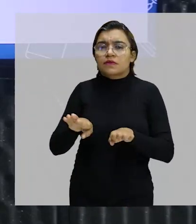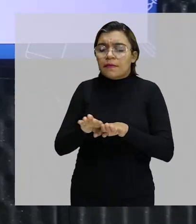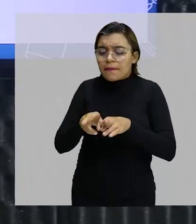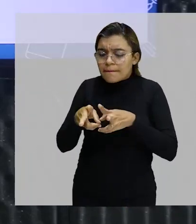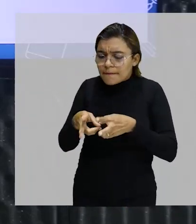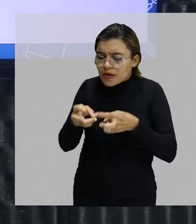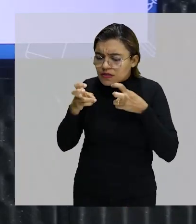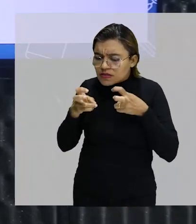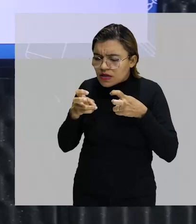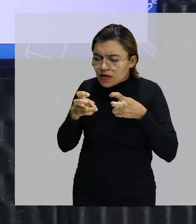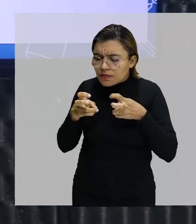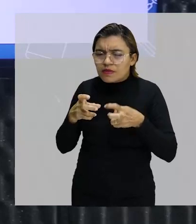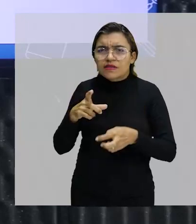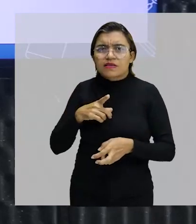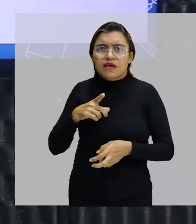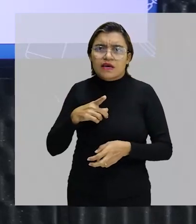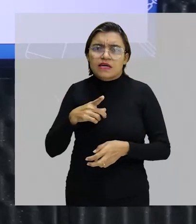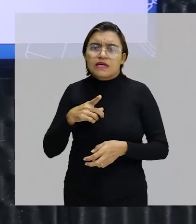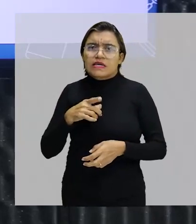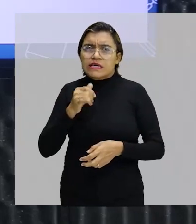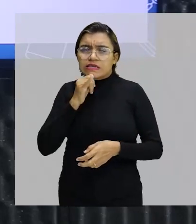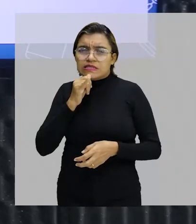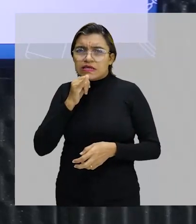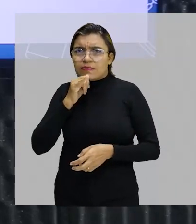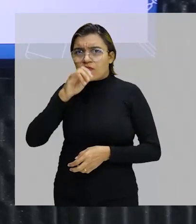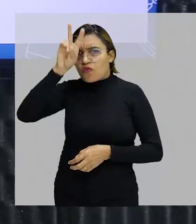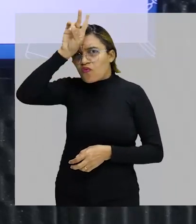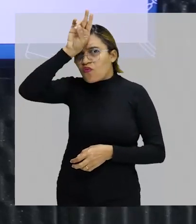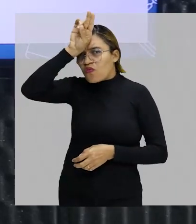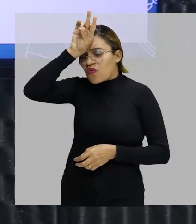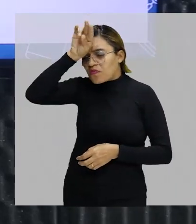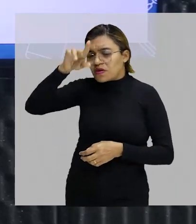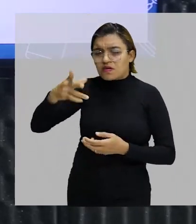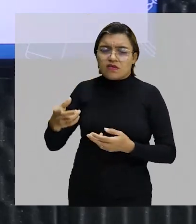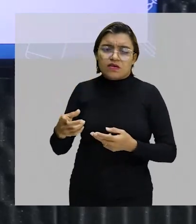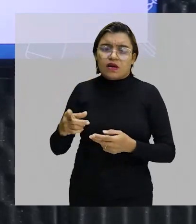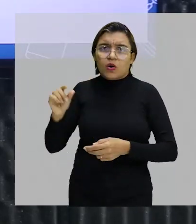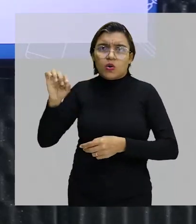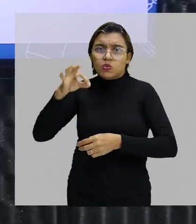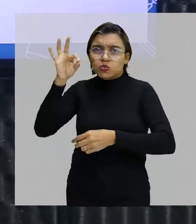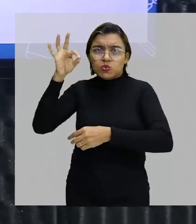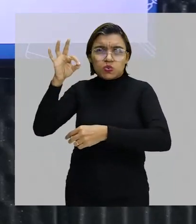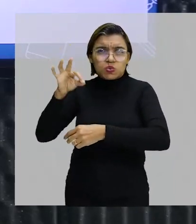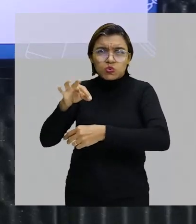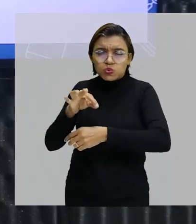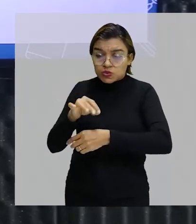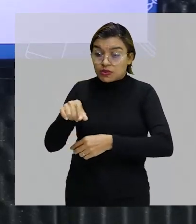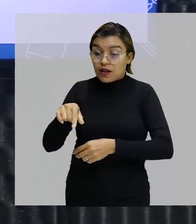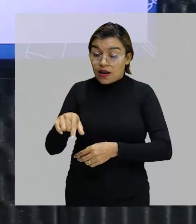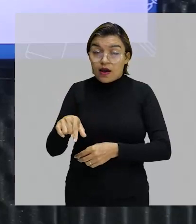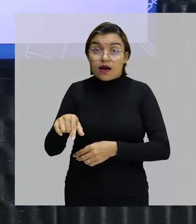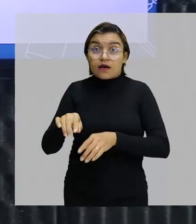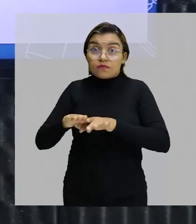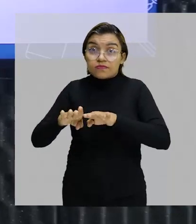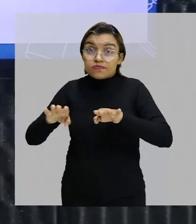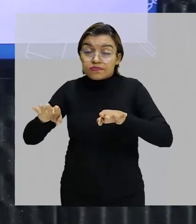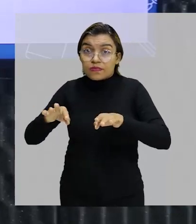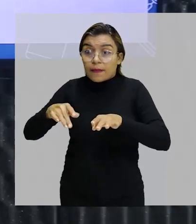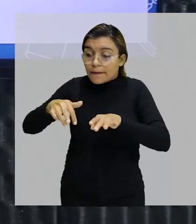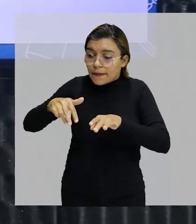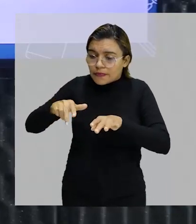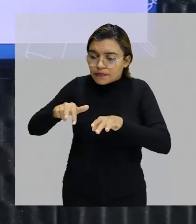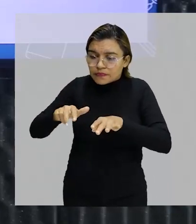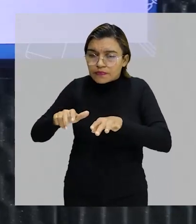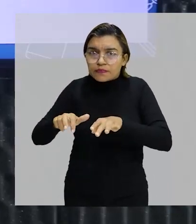que determinados insetos, até mesmo formiga, ou então mosquitos, eles conseguem caminhar nessa superfície da